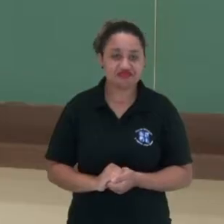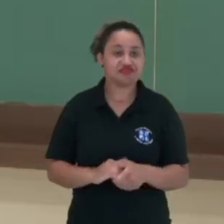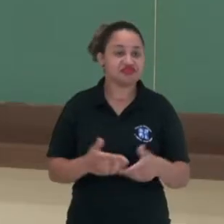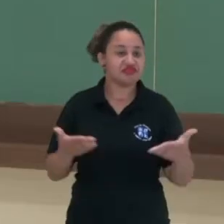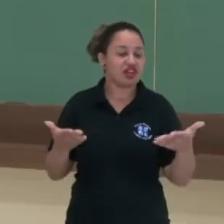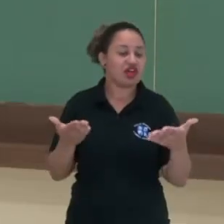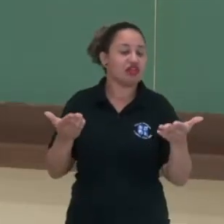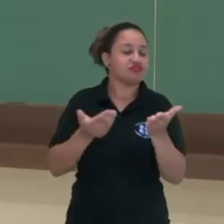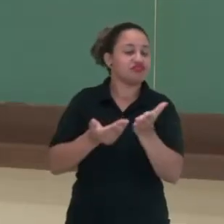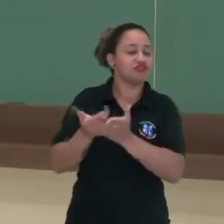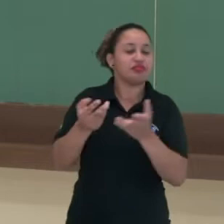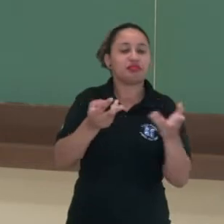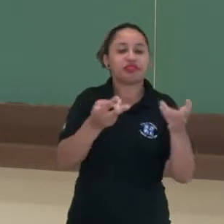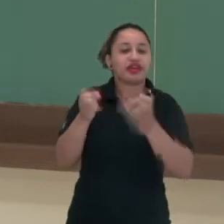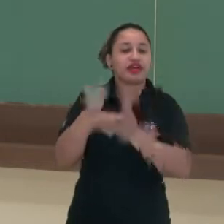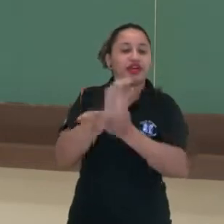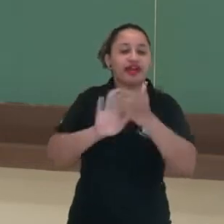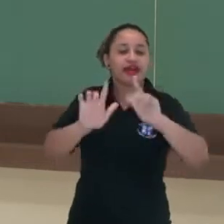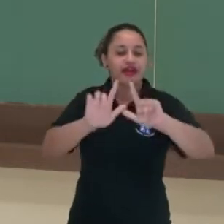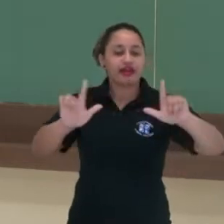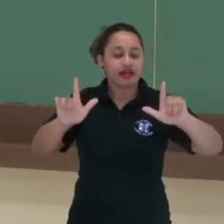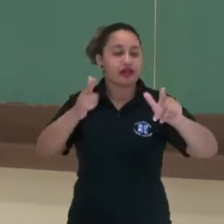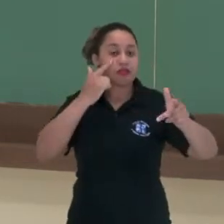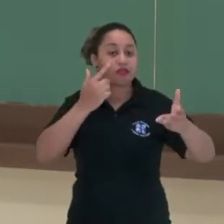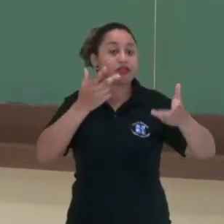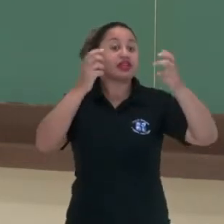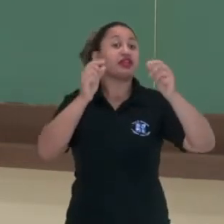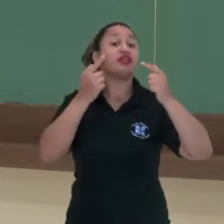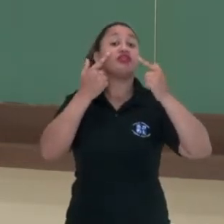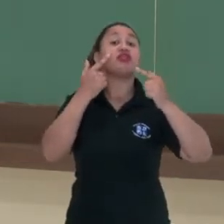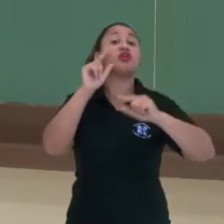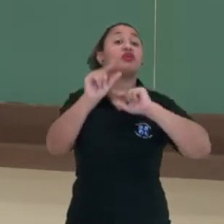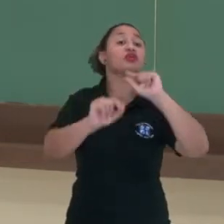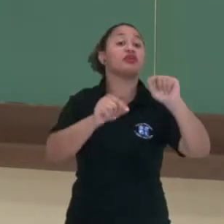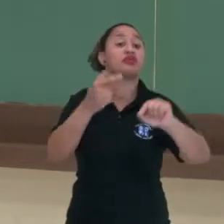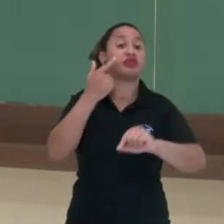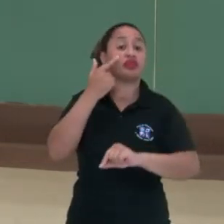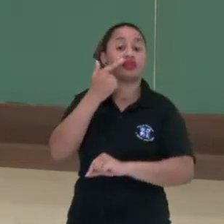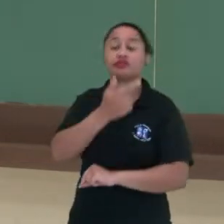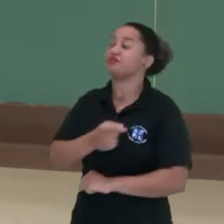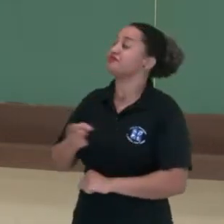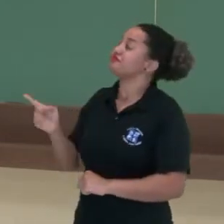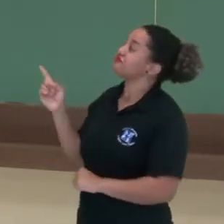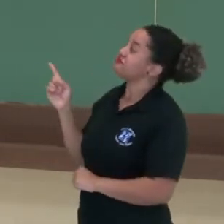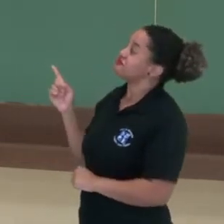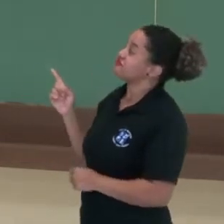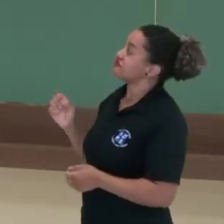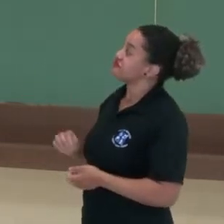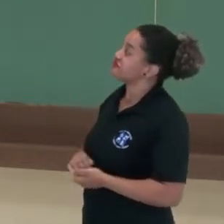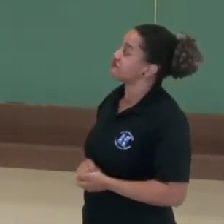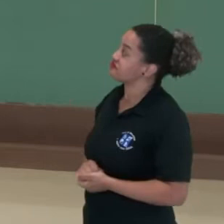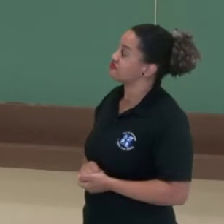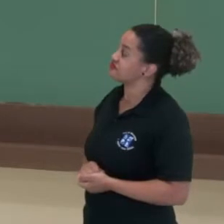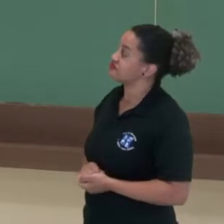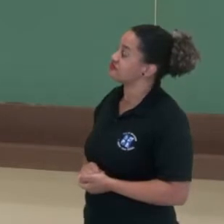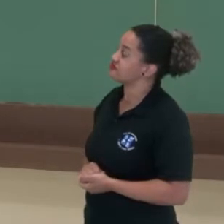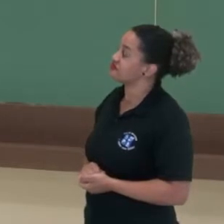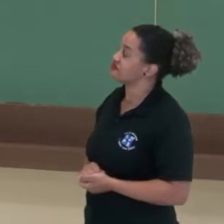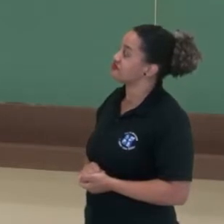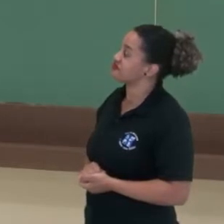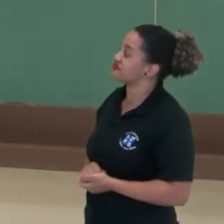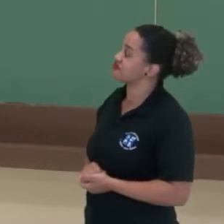Vamos começar observando uma imagem. Olha, o que vocês estão vendo? Parece uma usina hidrelétrica. Então, as